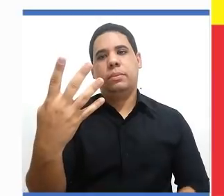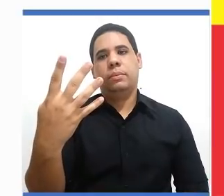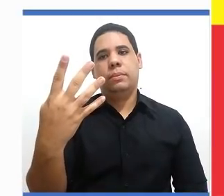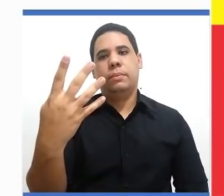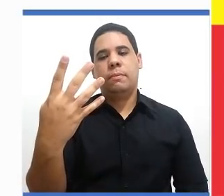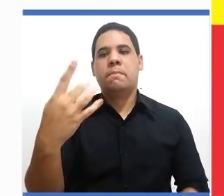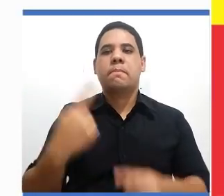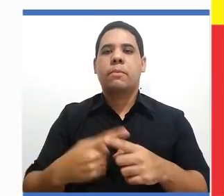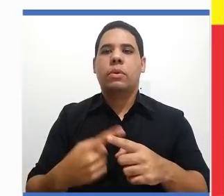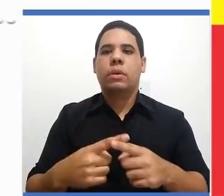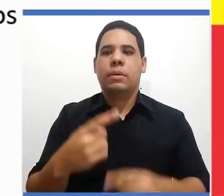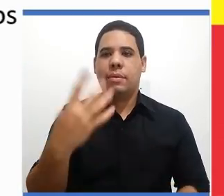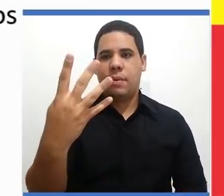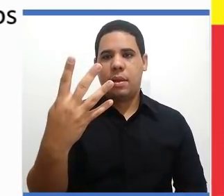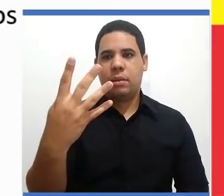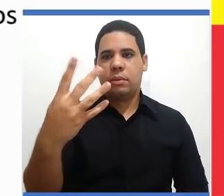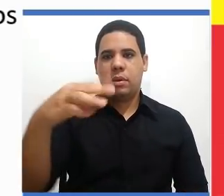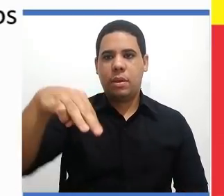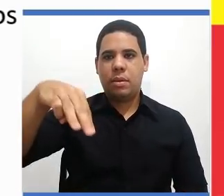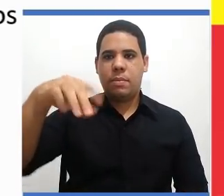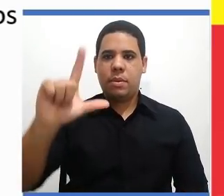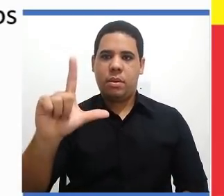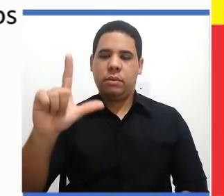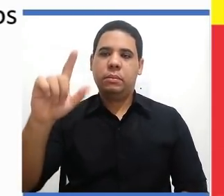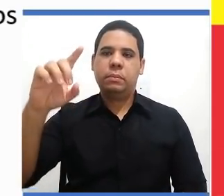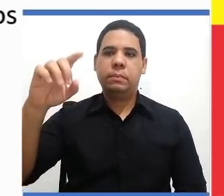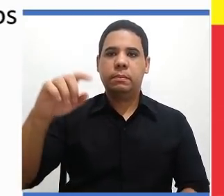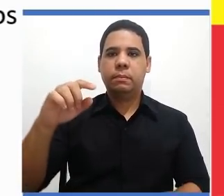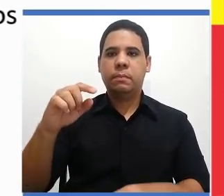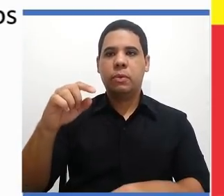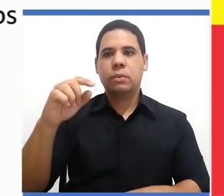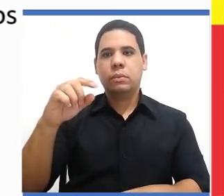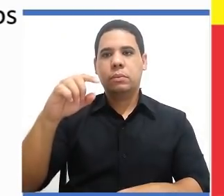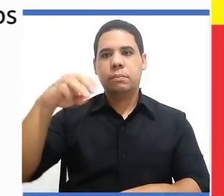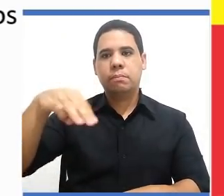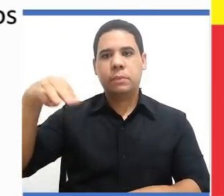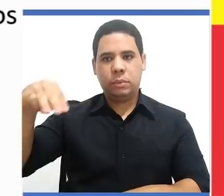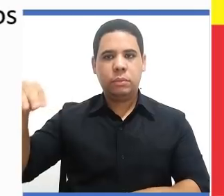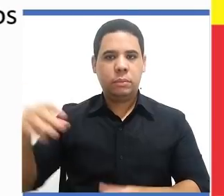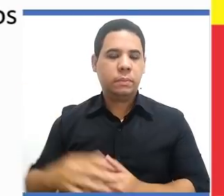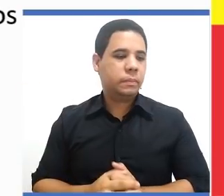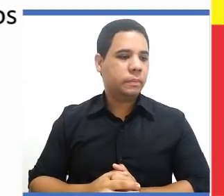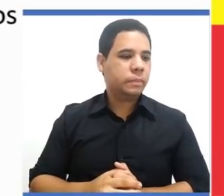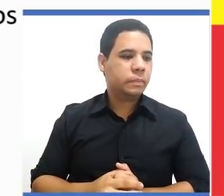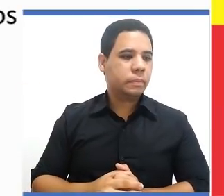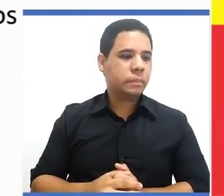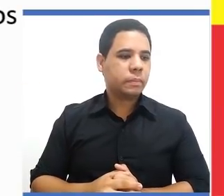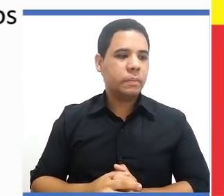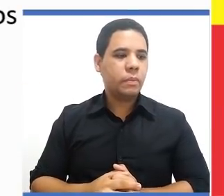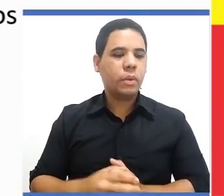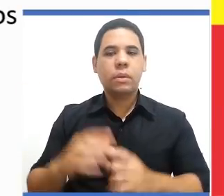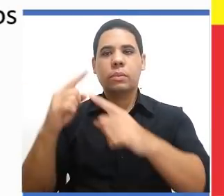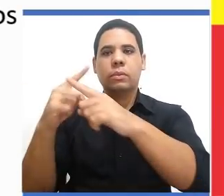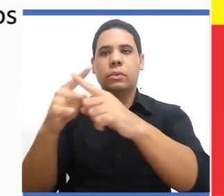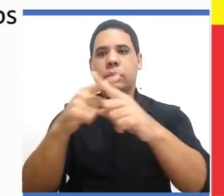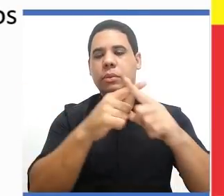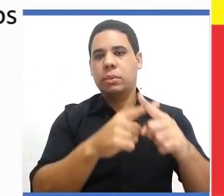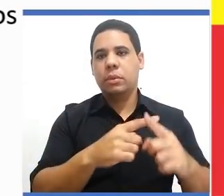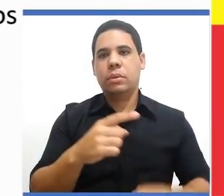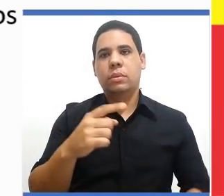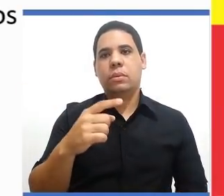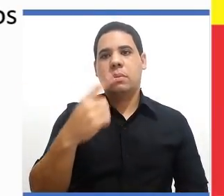esse 360, multiplicar por quanto? Por 4. Porque são 4 ml por